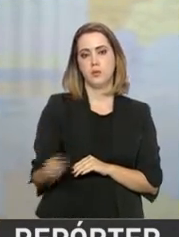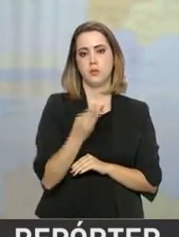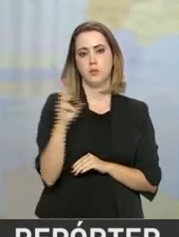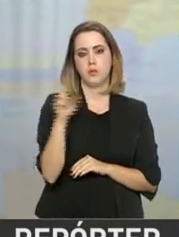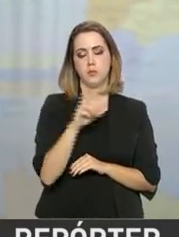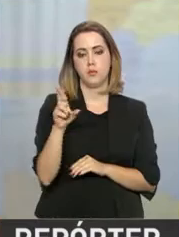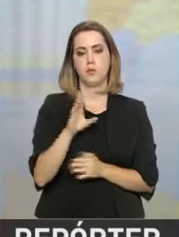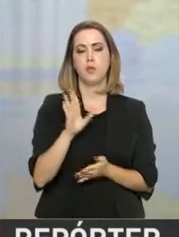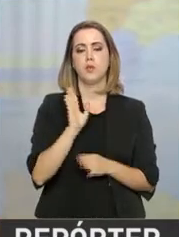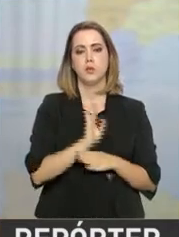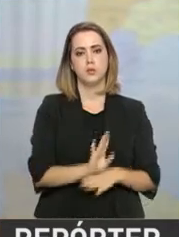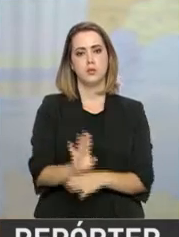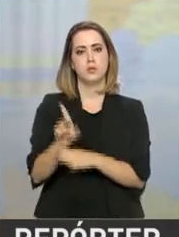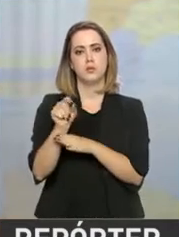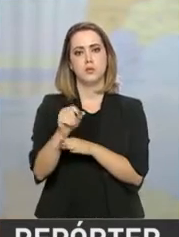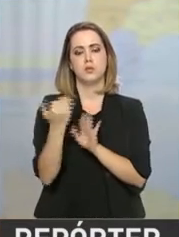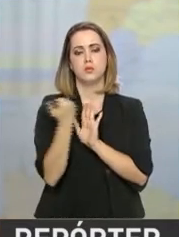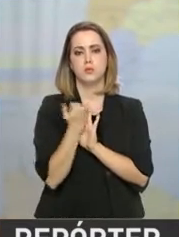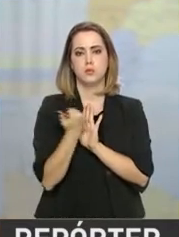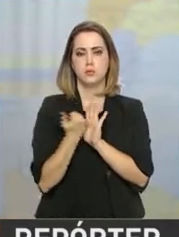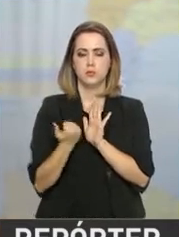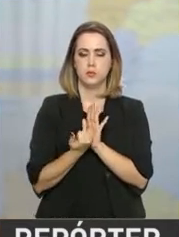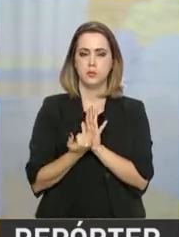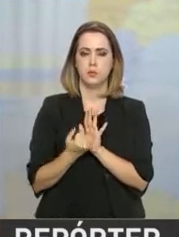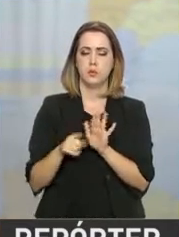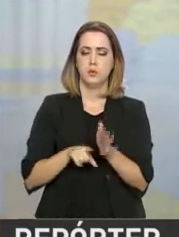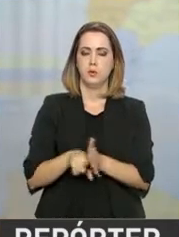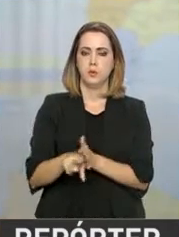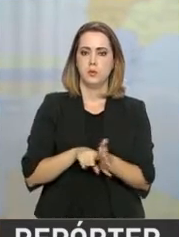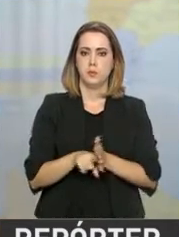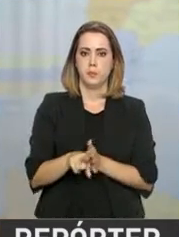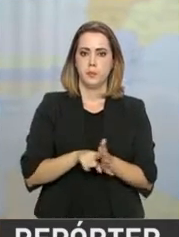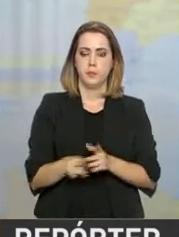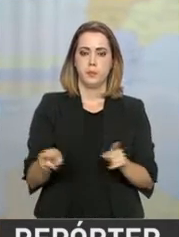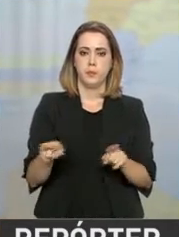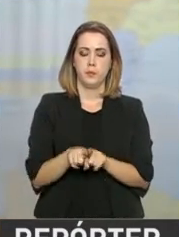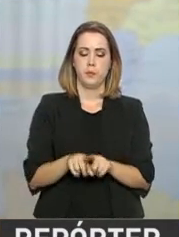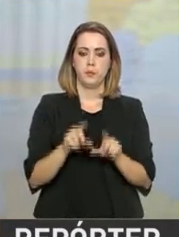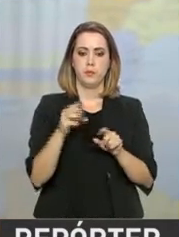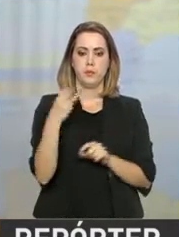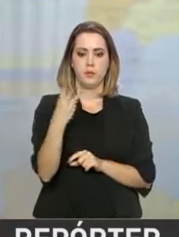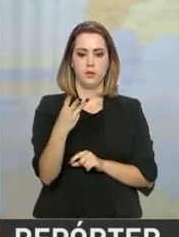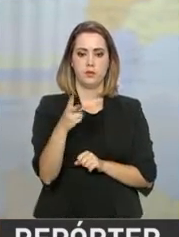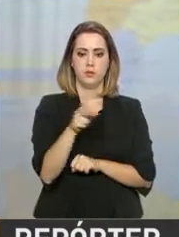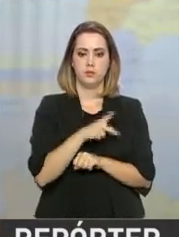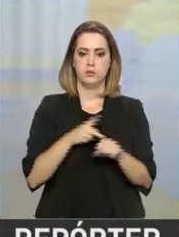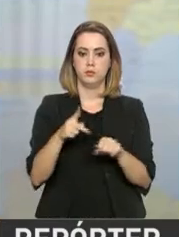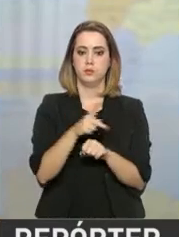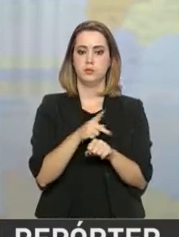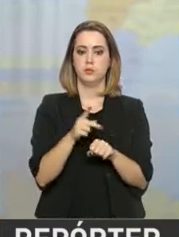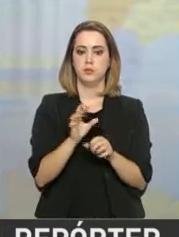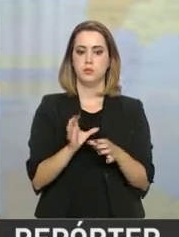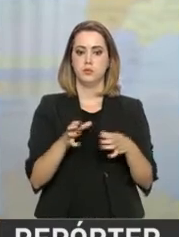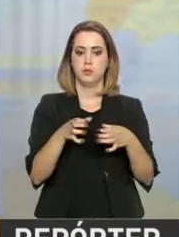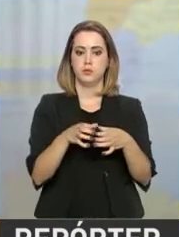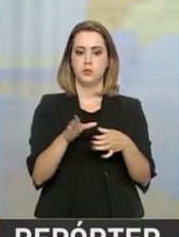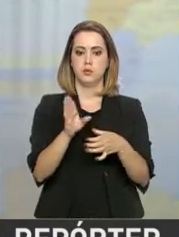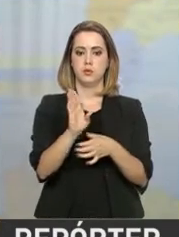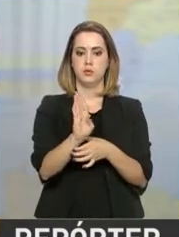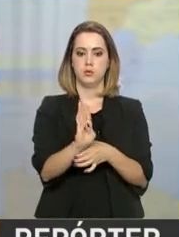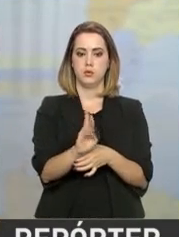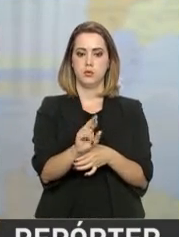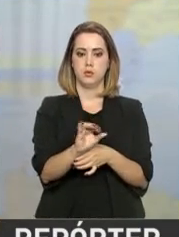vão ser apoiados projetos de pesquisa que envolvem, no mínimo, 3 países do BRICS, nas áreas